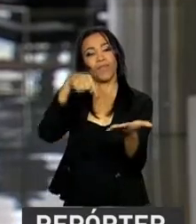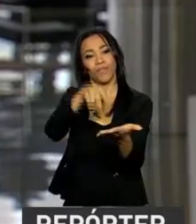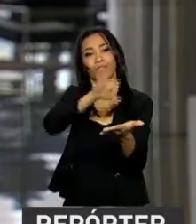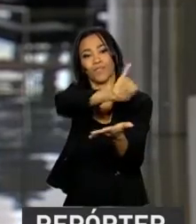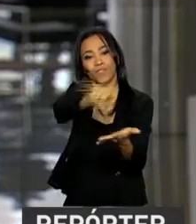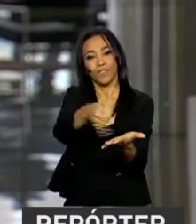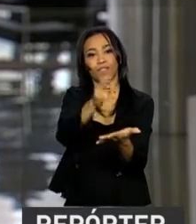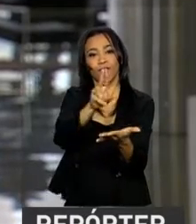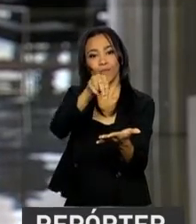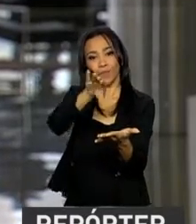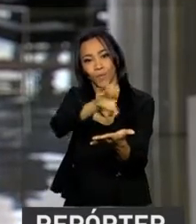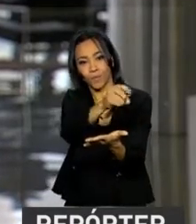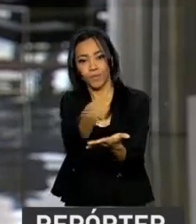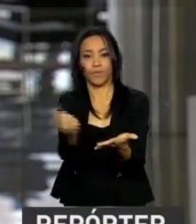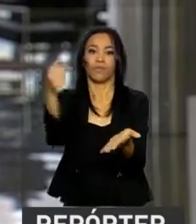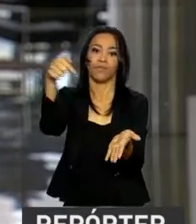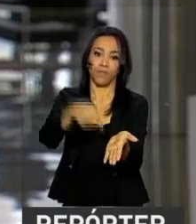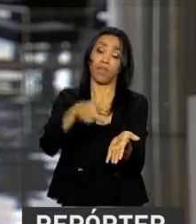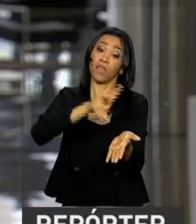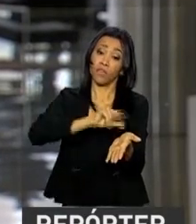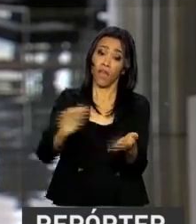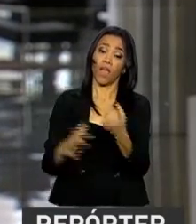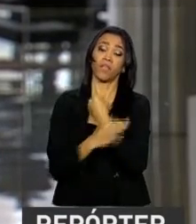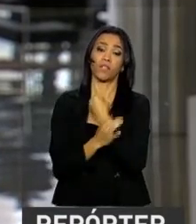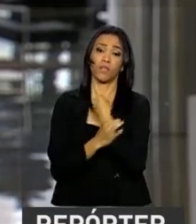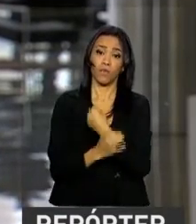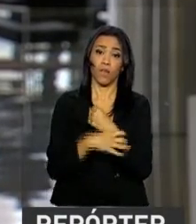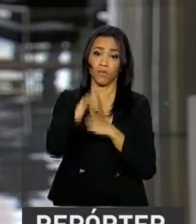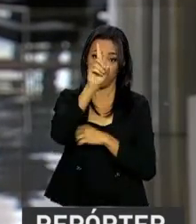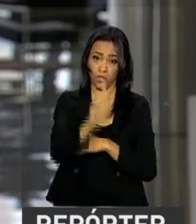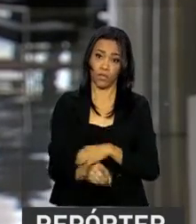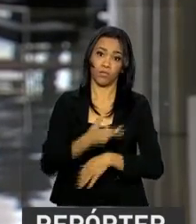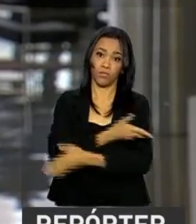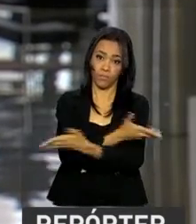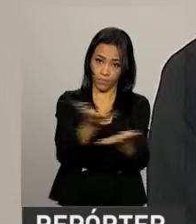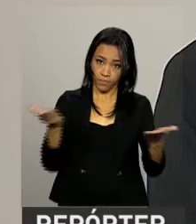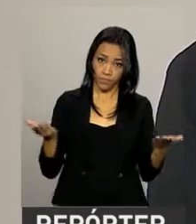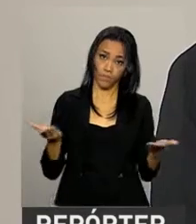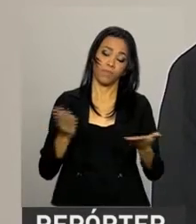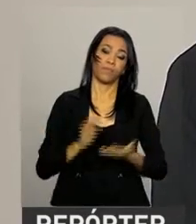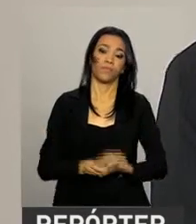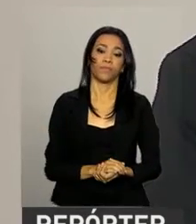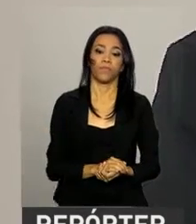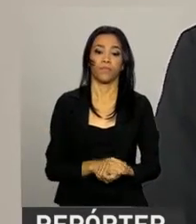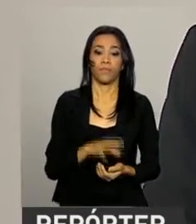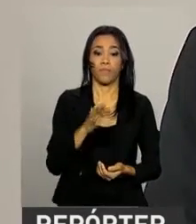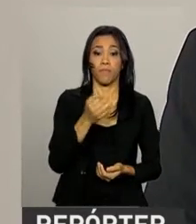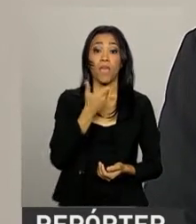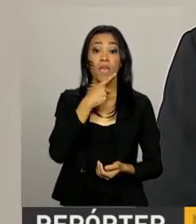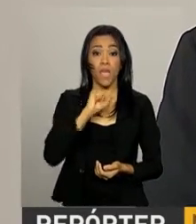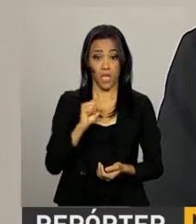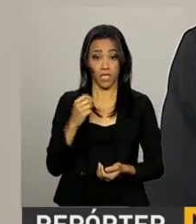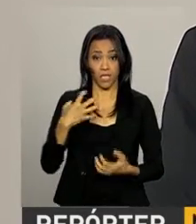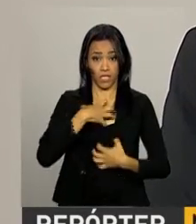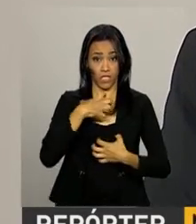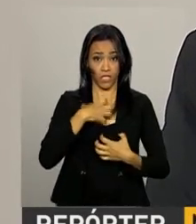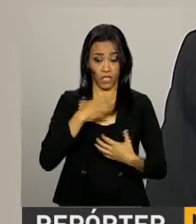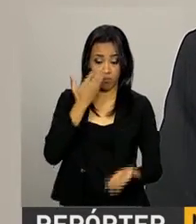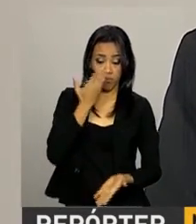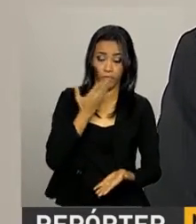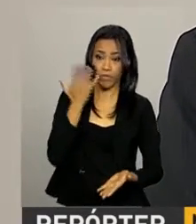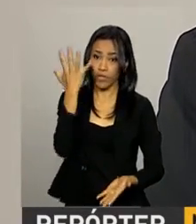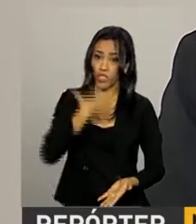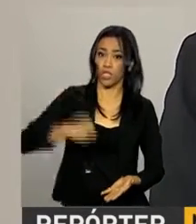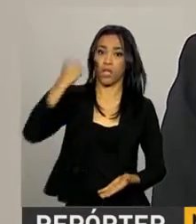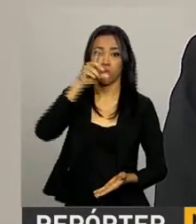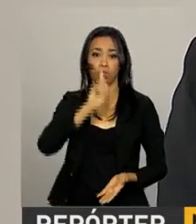vai garantir os direitos fundamentais dos cidadãos brasileiros. Quem se sentir prejudicado nos seus direitos